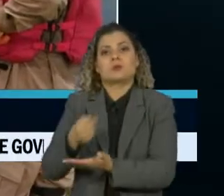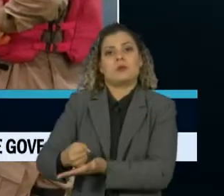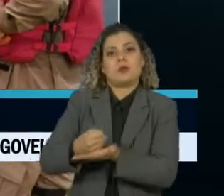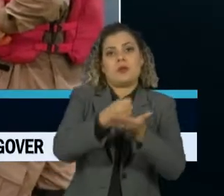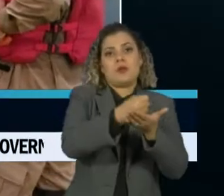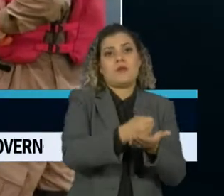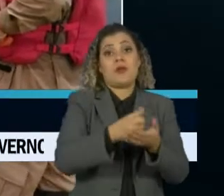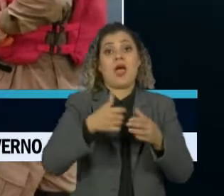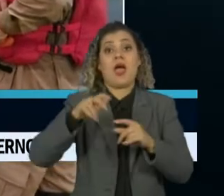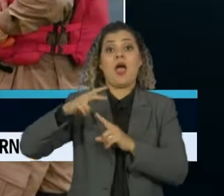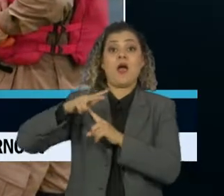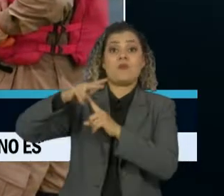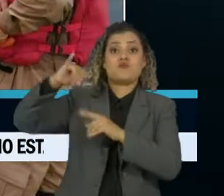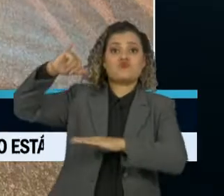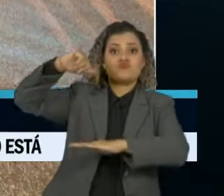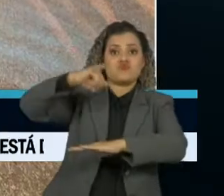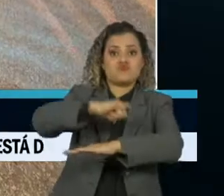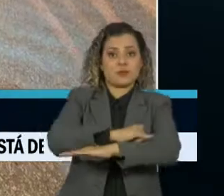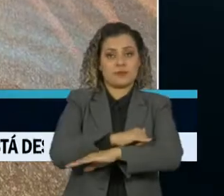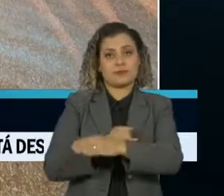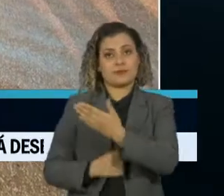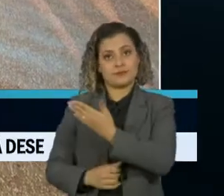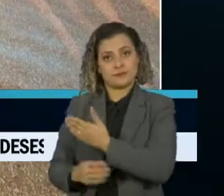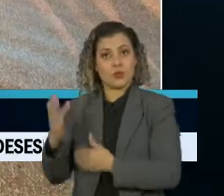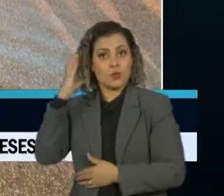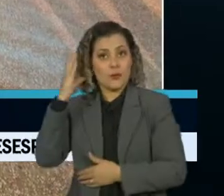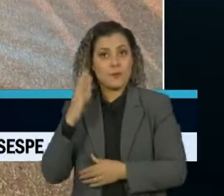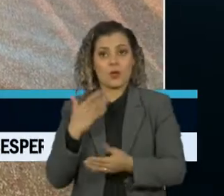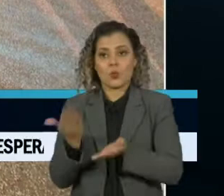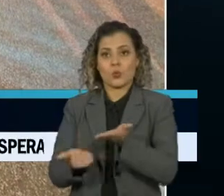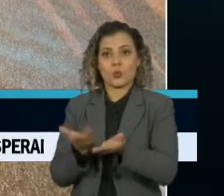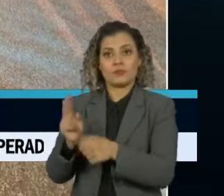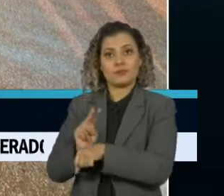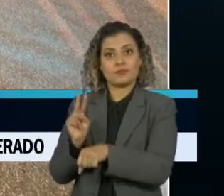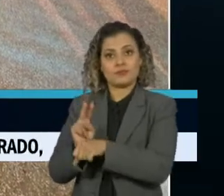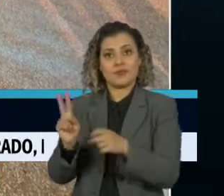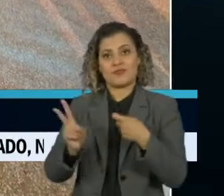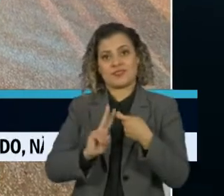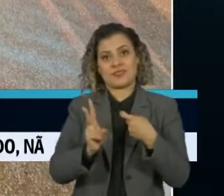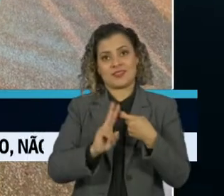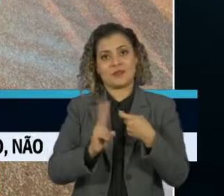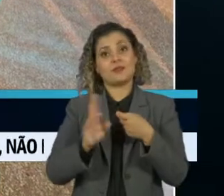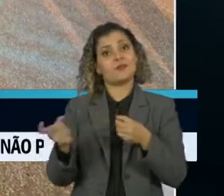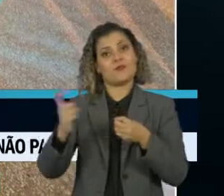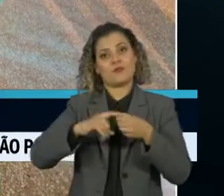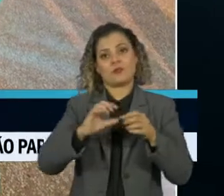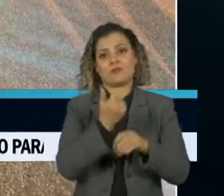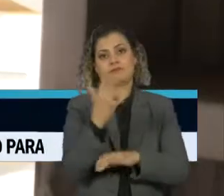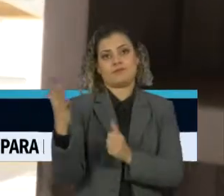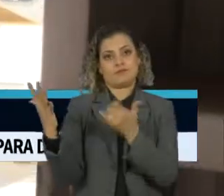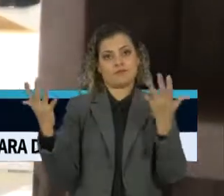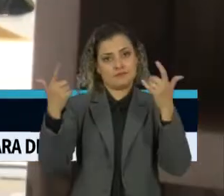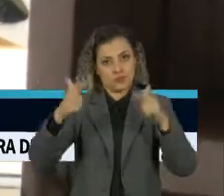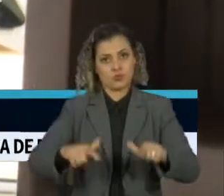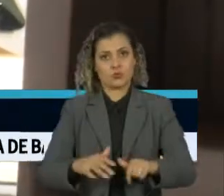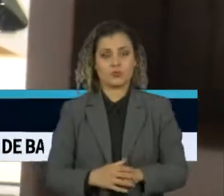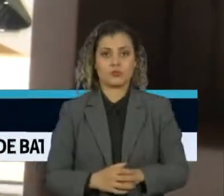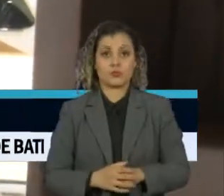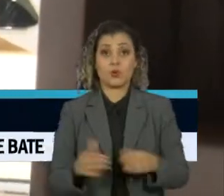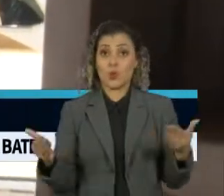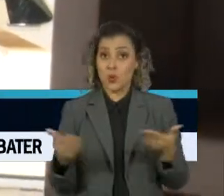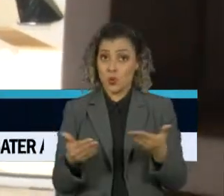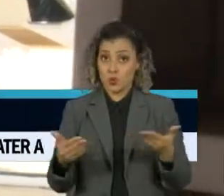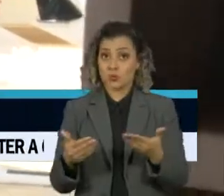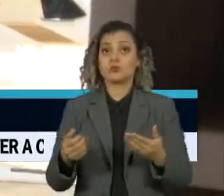foi levada por um avião da fab a cuiabá depois de receber cuidados em um hospital veterinário será solta na natureza hoje